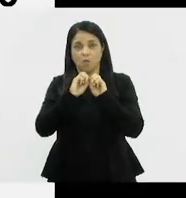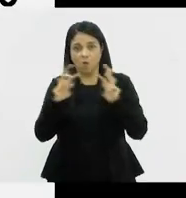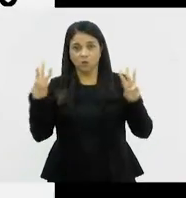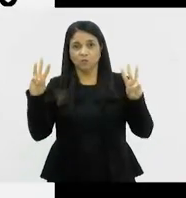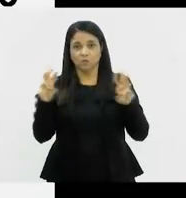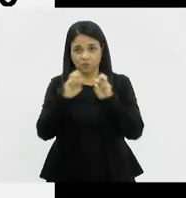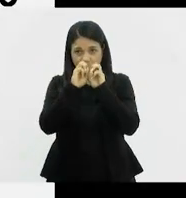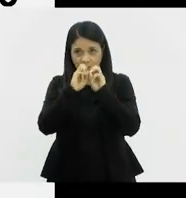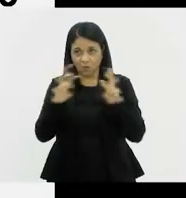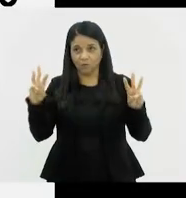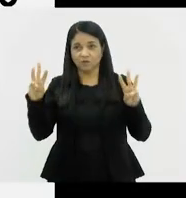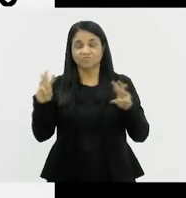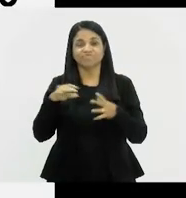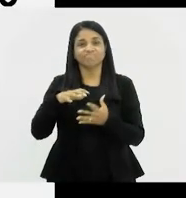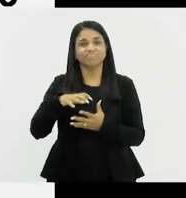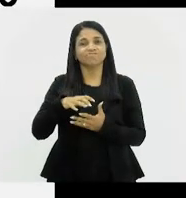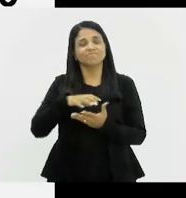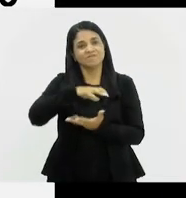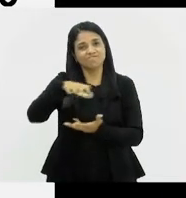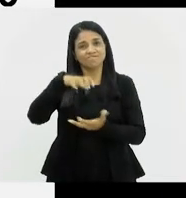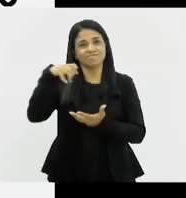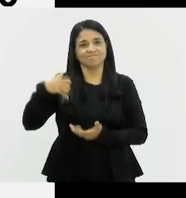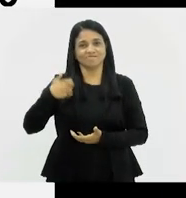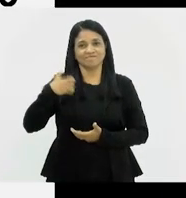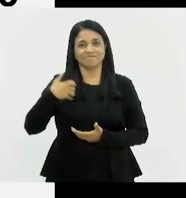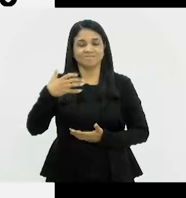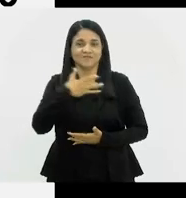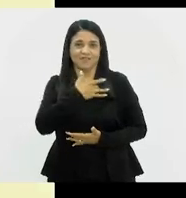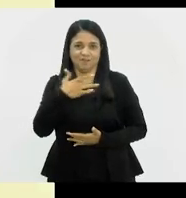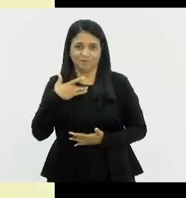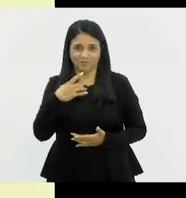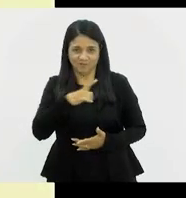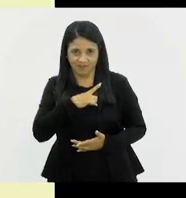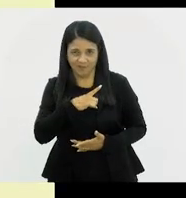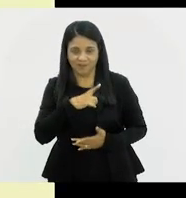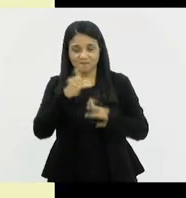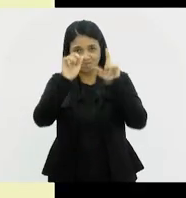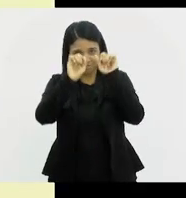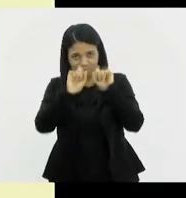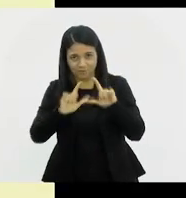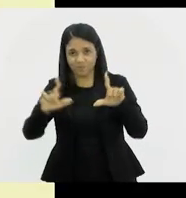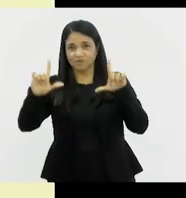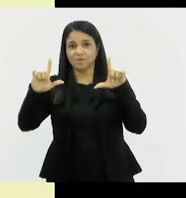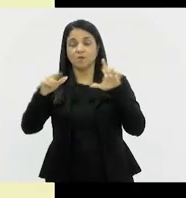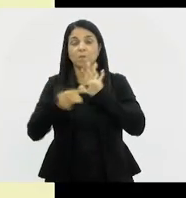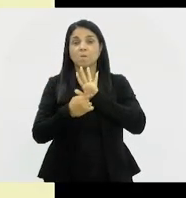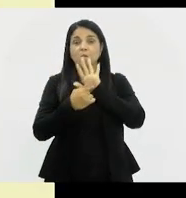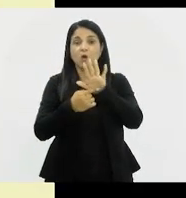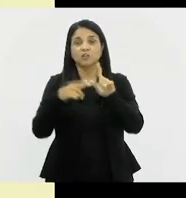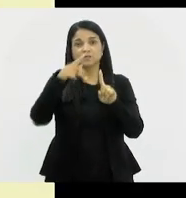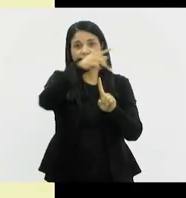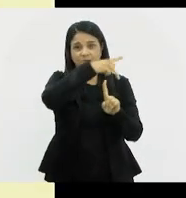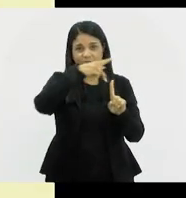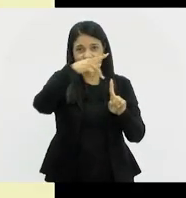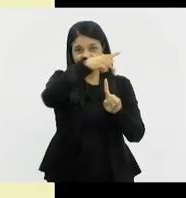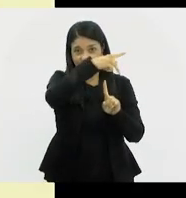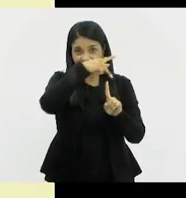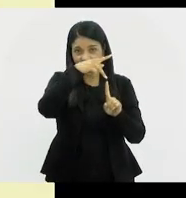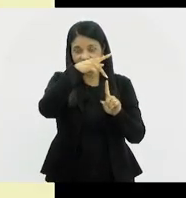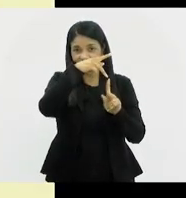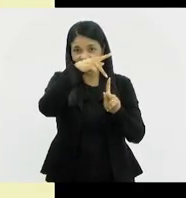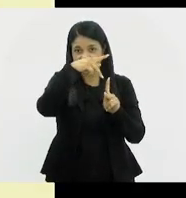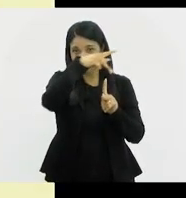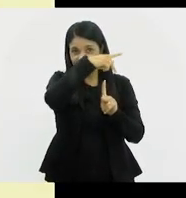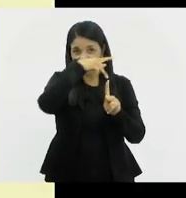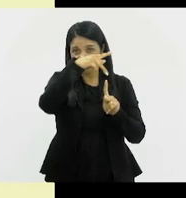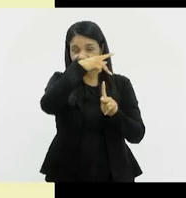do envelhecimento saudável. Próximo. E ali mostra, da Previdência, que a expectativa